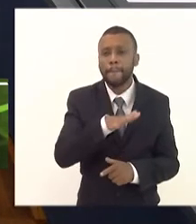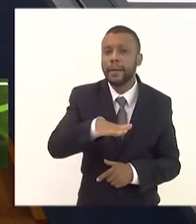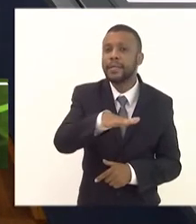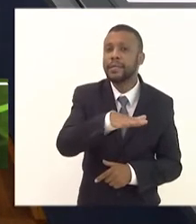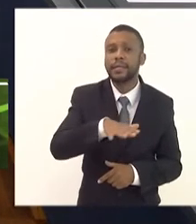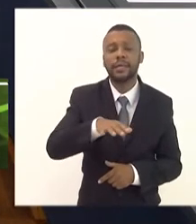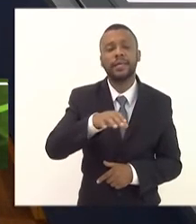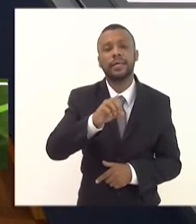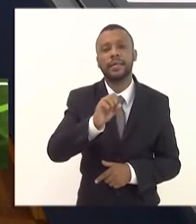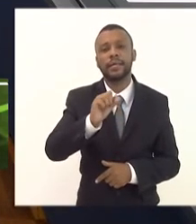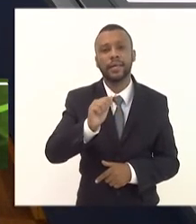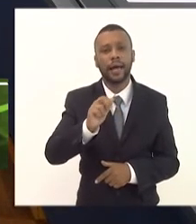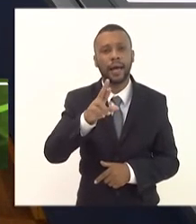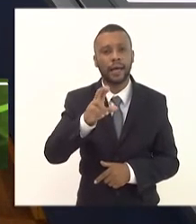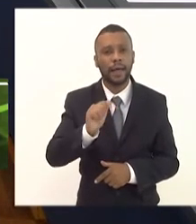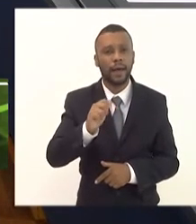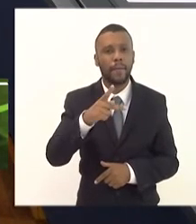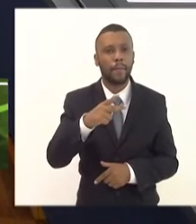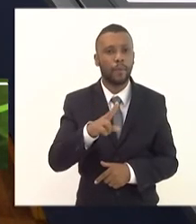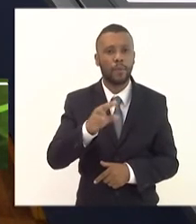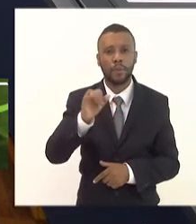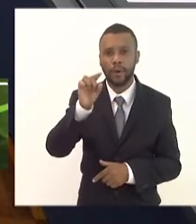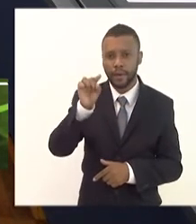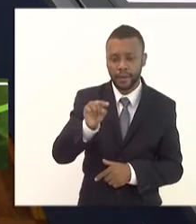Por exemplo, na bacia do Sarapuí,